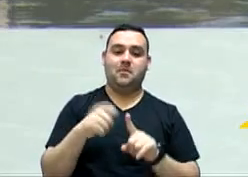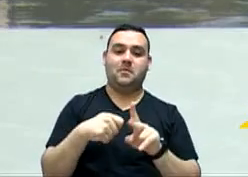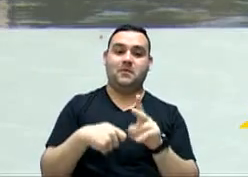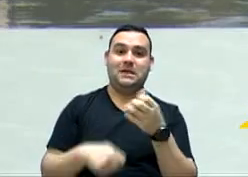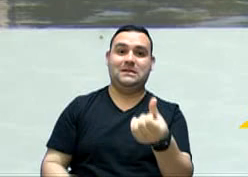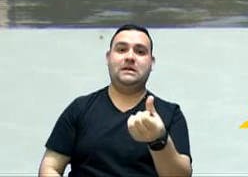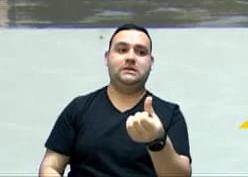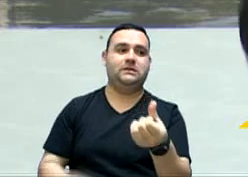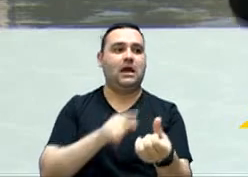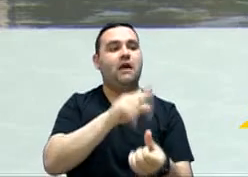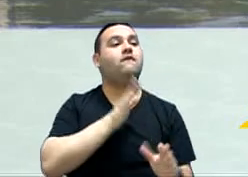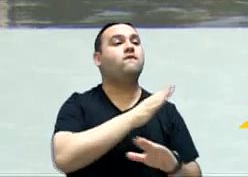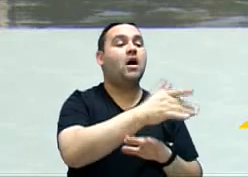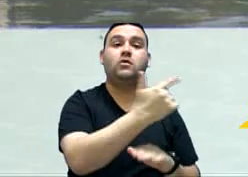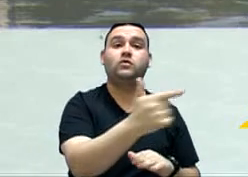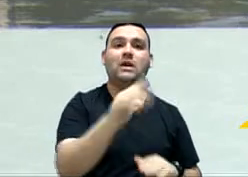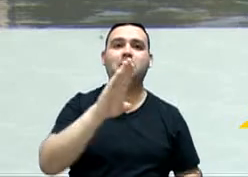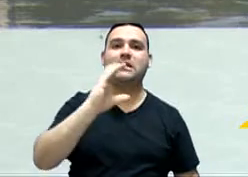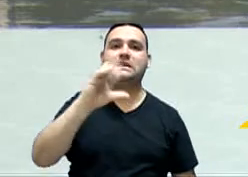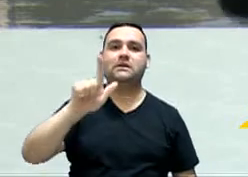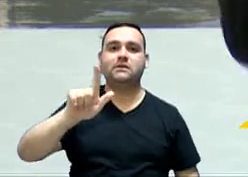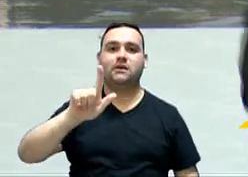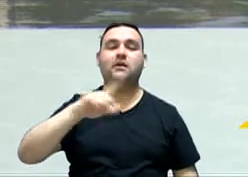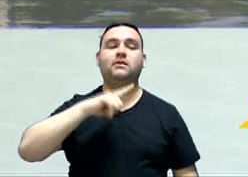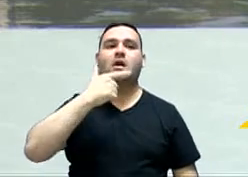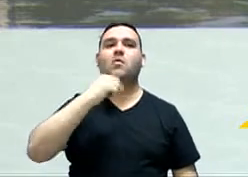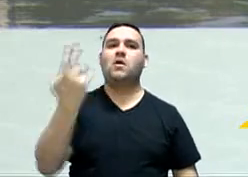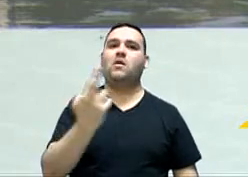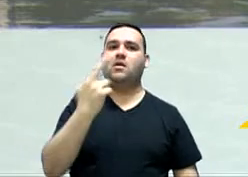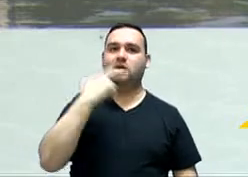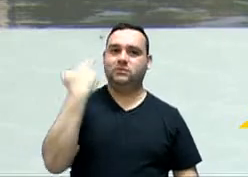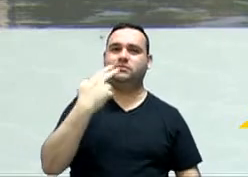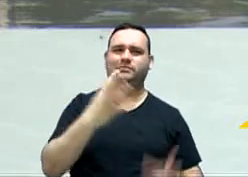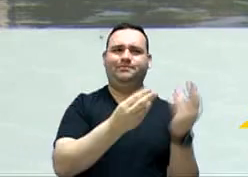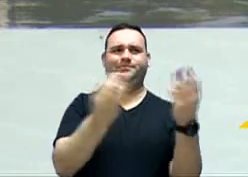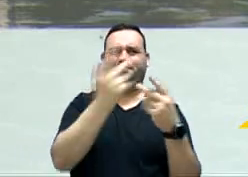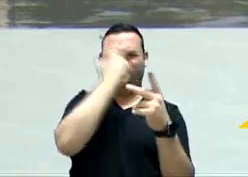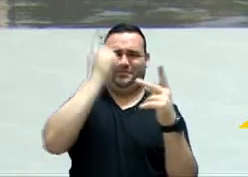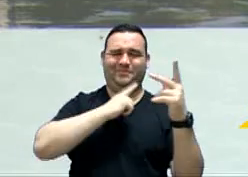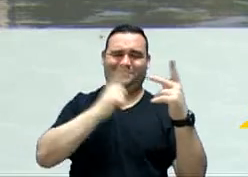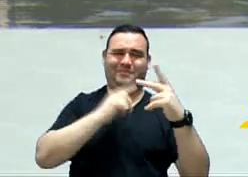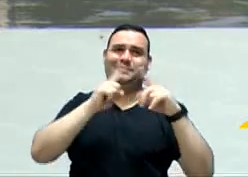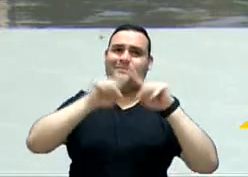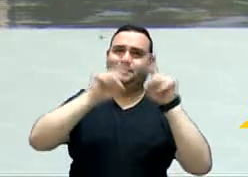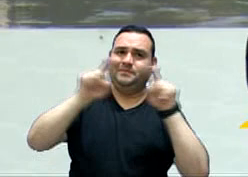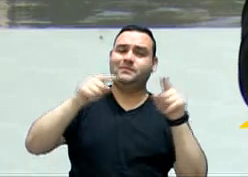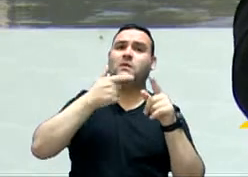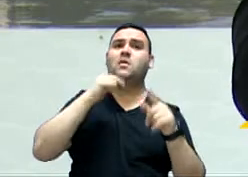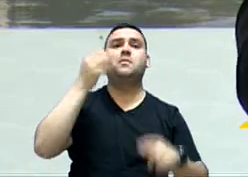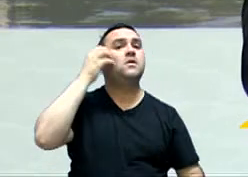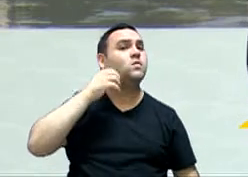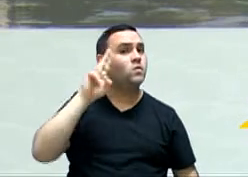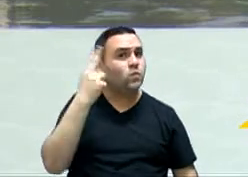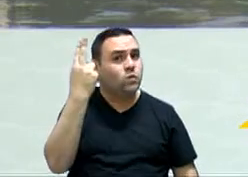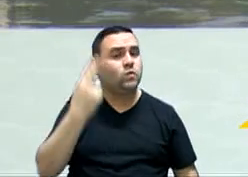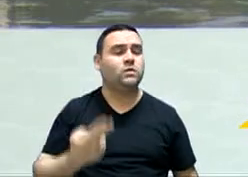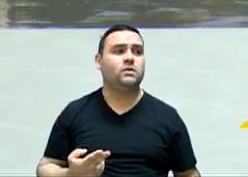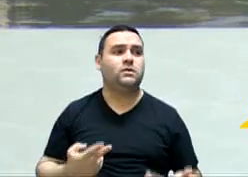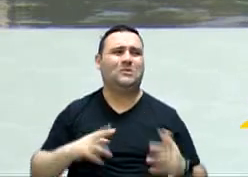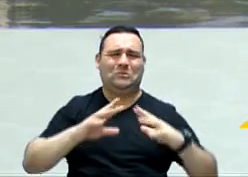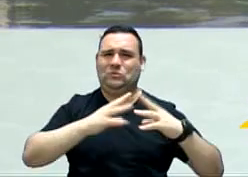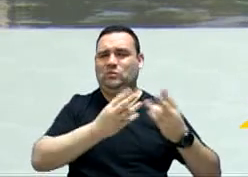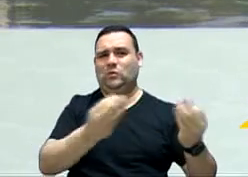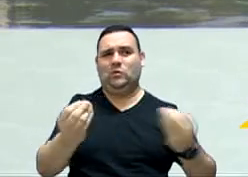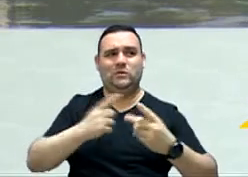6 meses não tinha. BCG, né, Manga? Manga também está recebendo inúmeras reclamações, vereador Hudson Pessini,